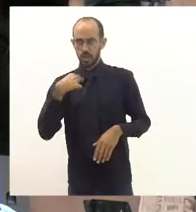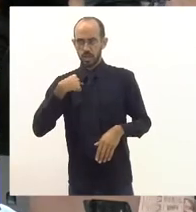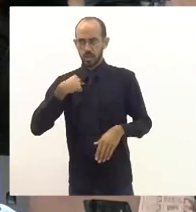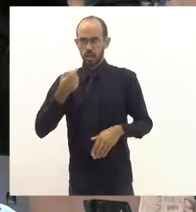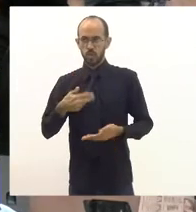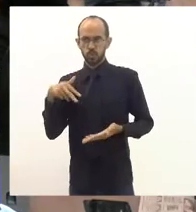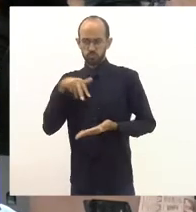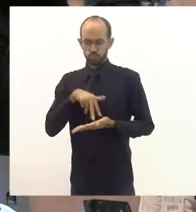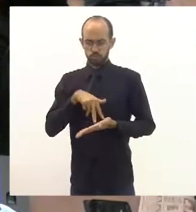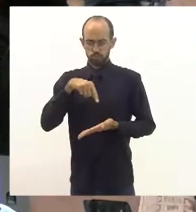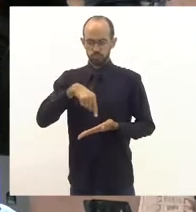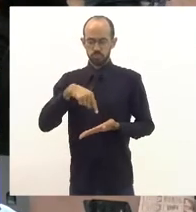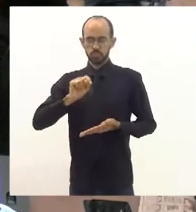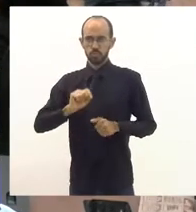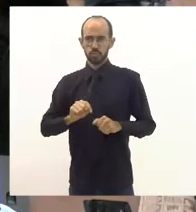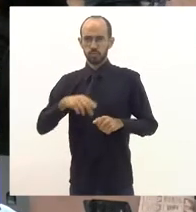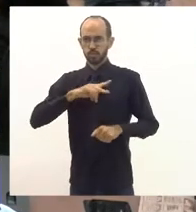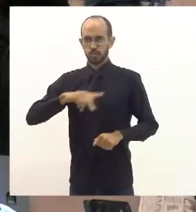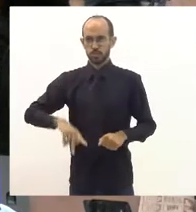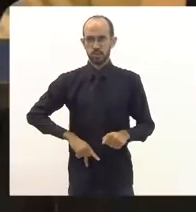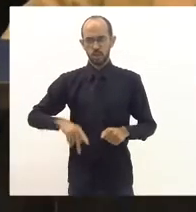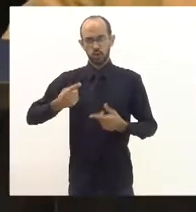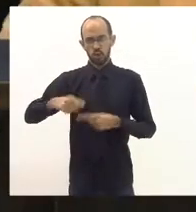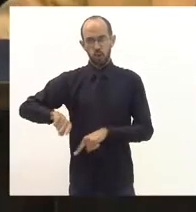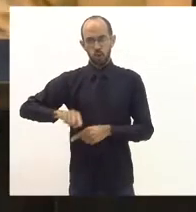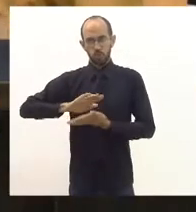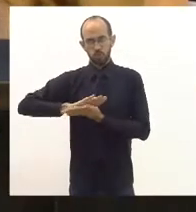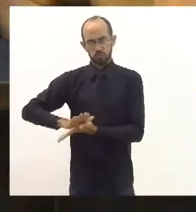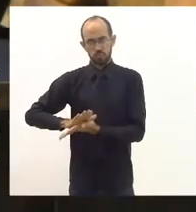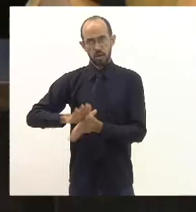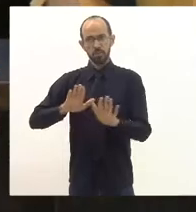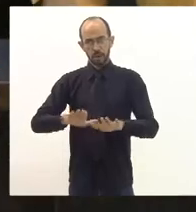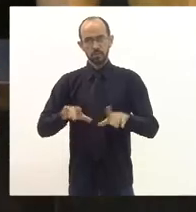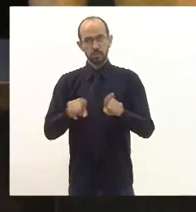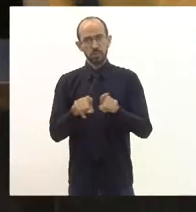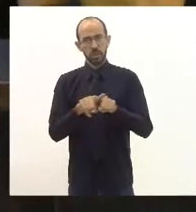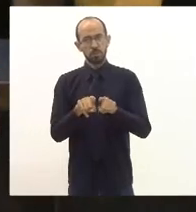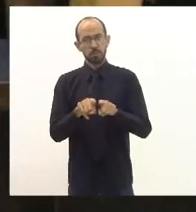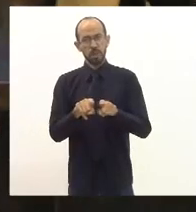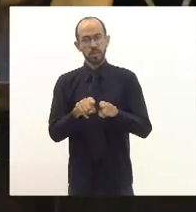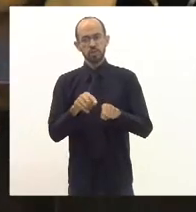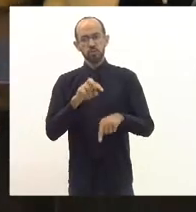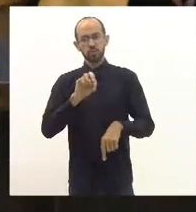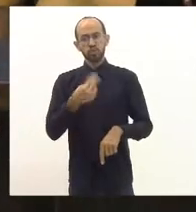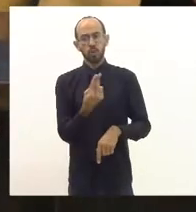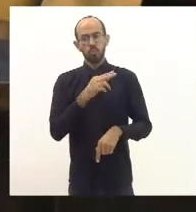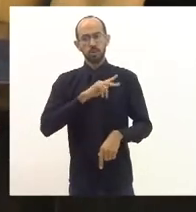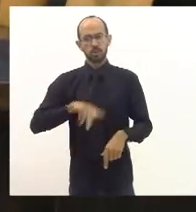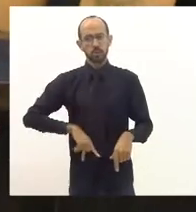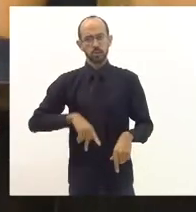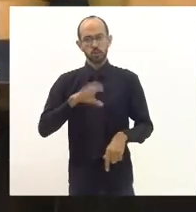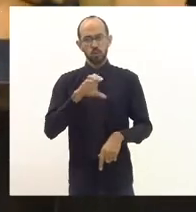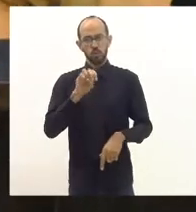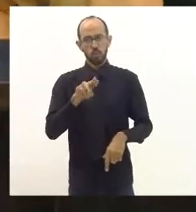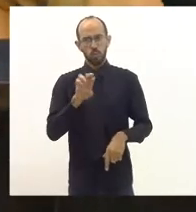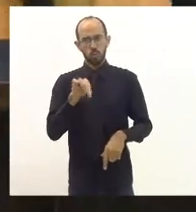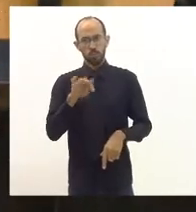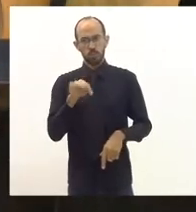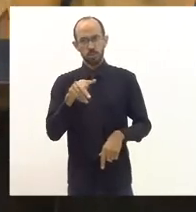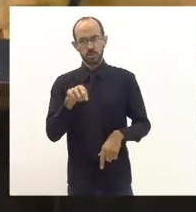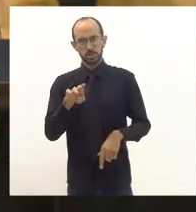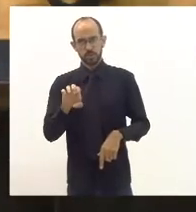da Comissão do Combate às Discriminações, mas eu também presido a Comissão do Cumpra-se. A primeira lei que eu aprovei, já